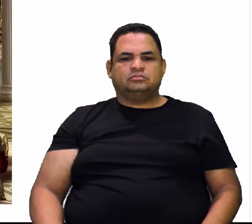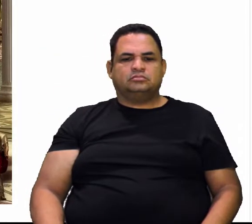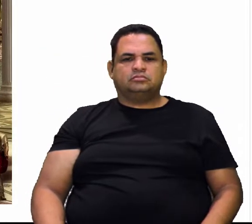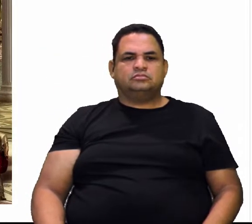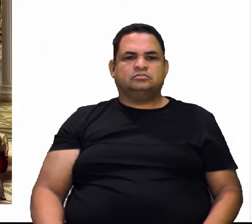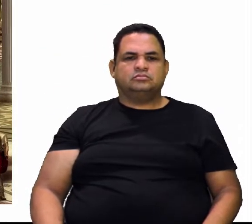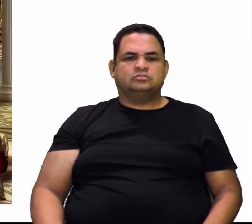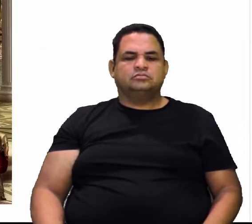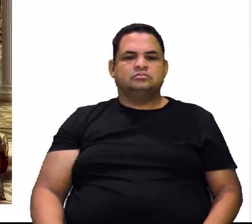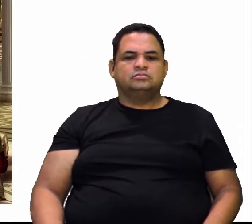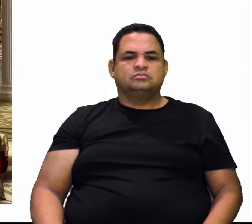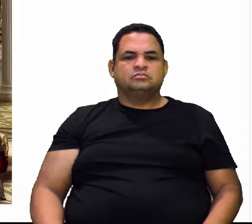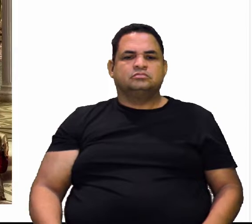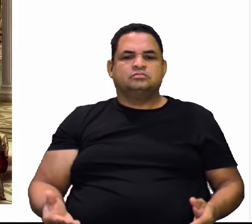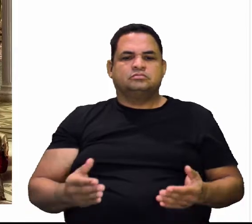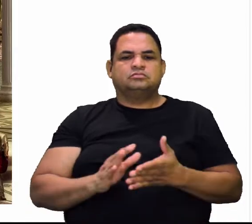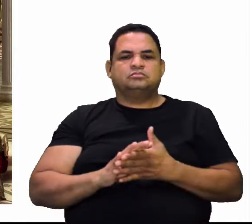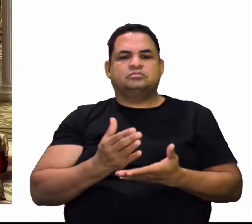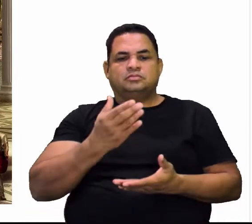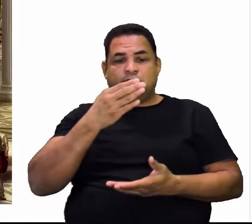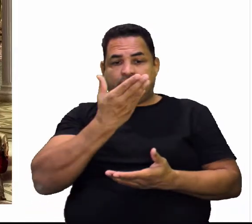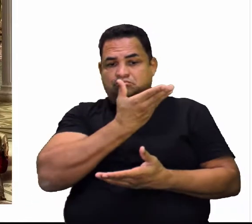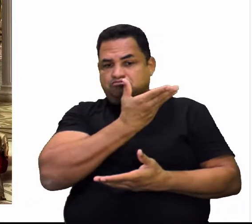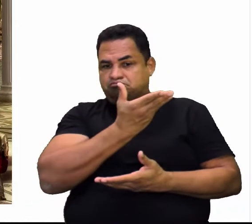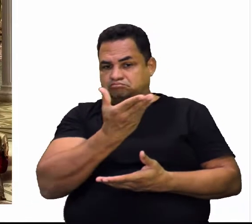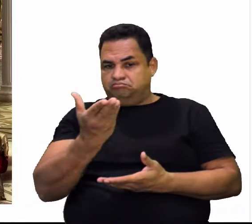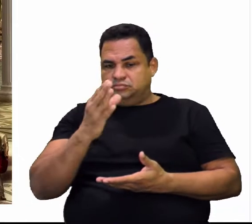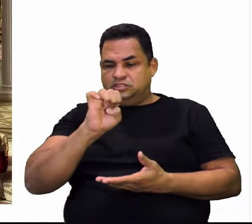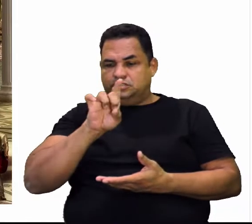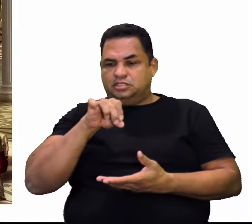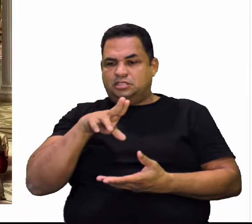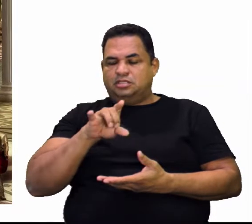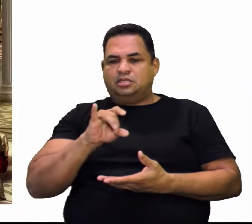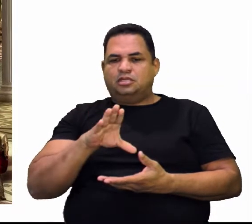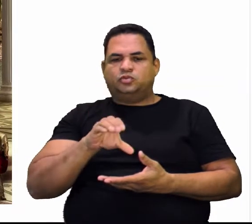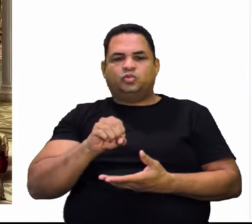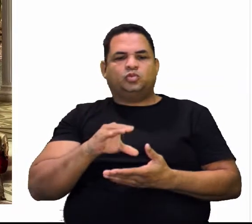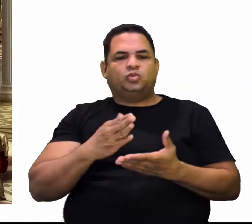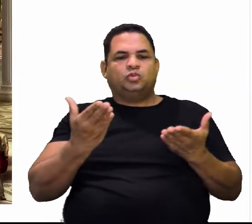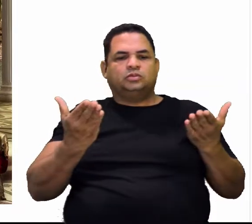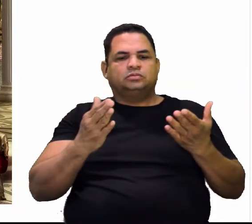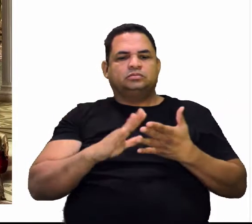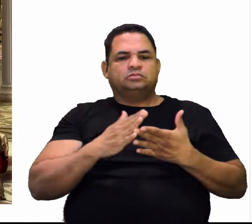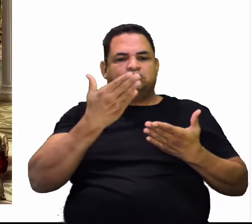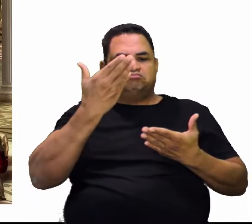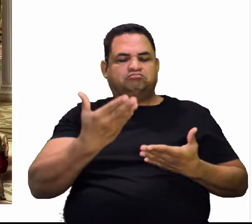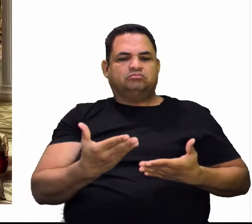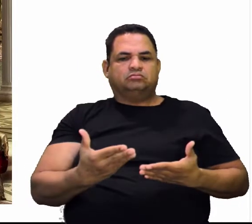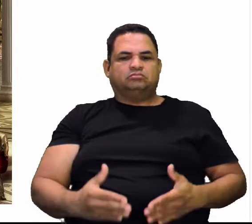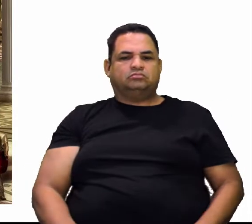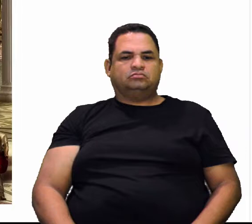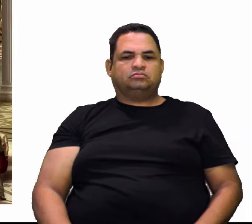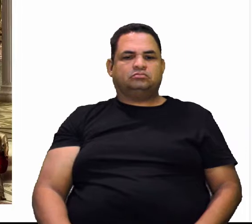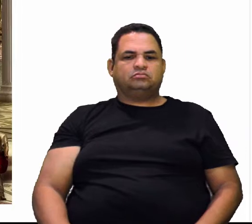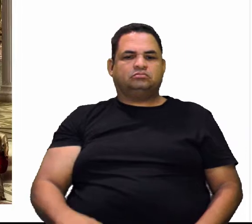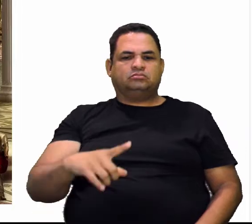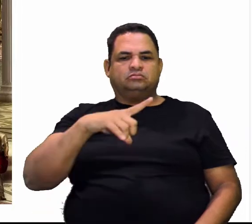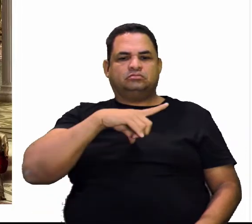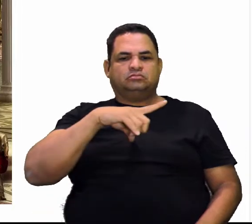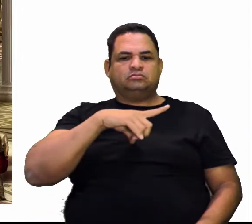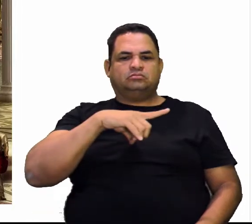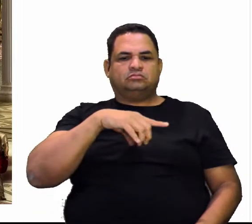pública, aonde o Senado vai ter uma importância. O Senado, ele vai